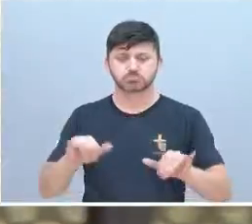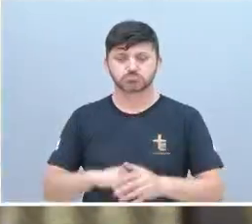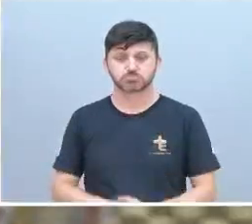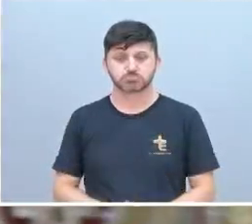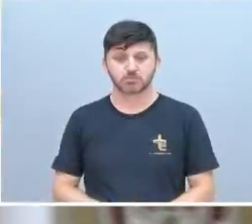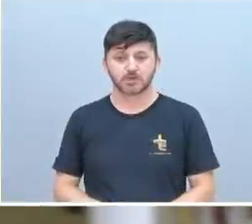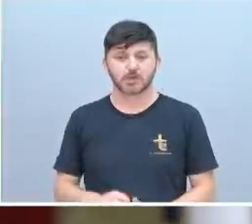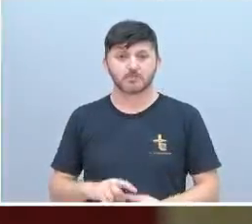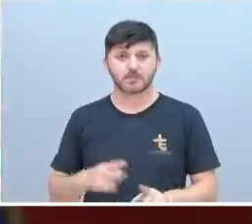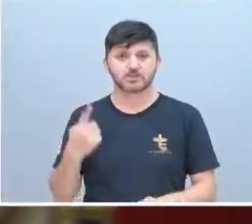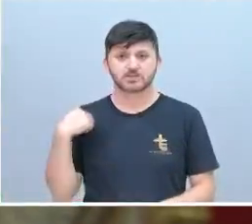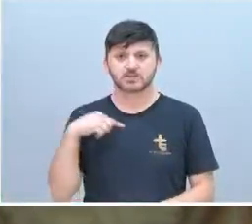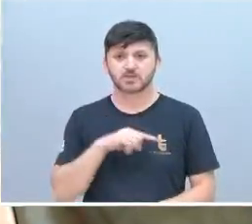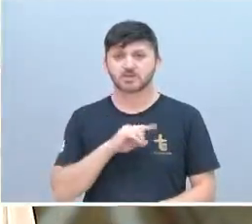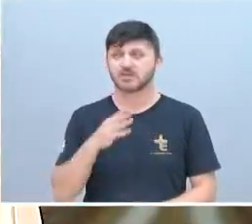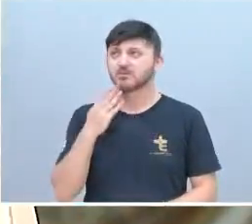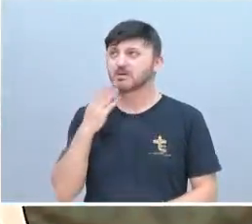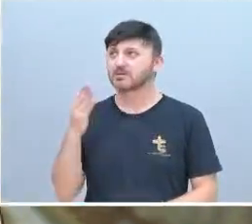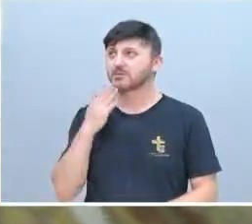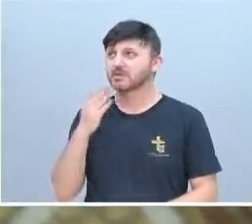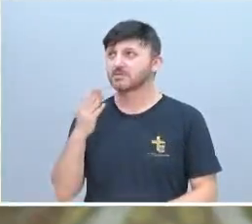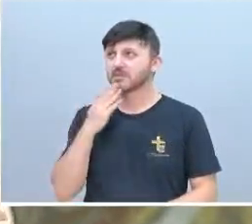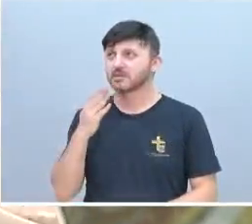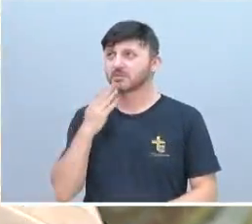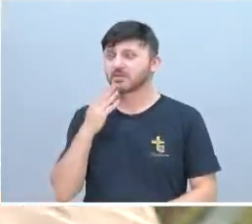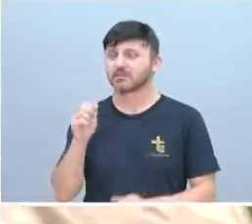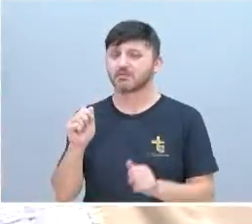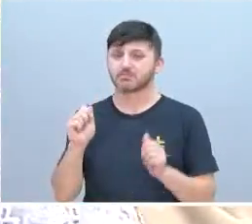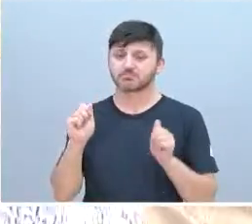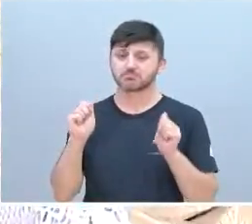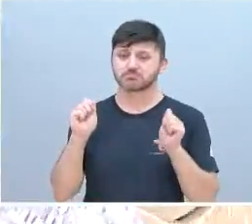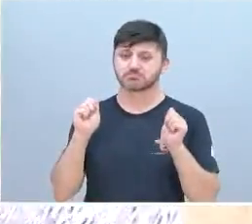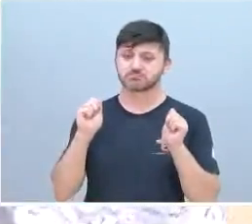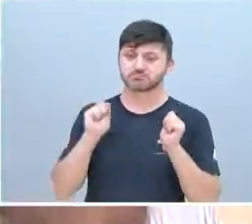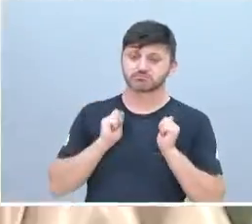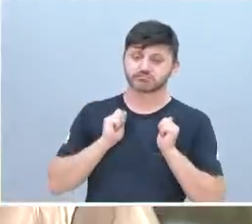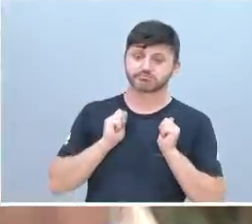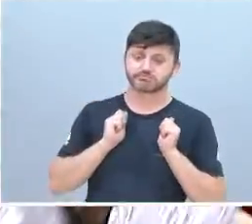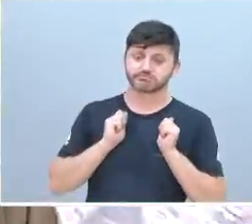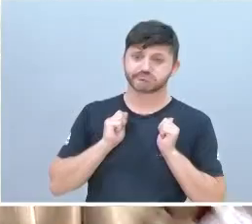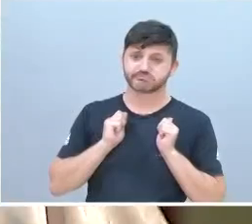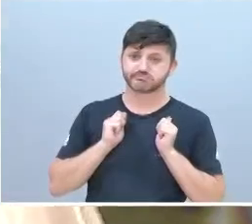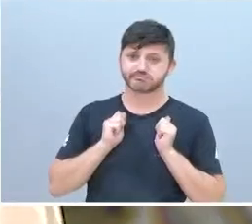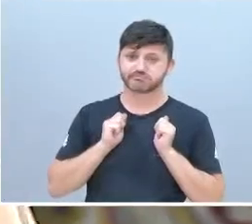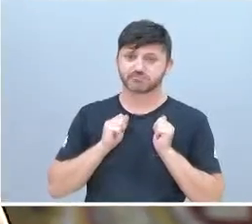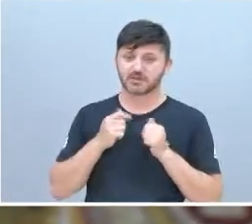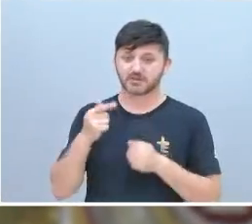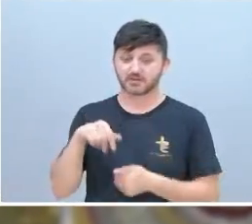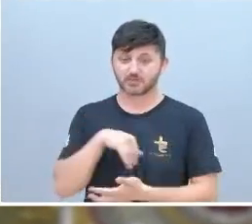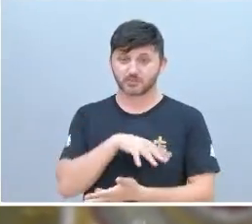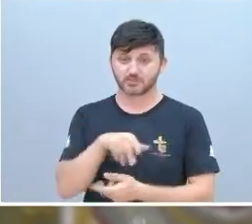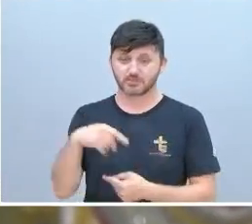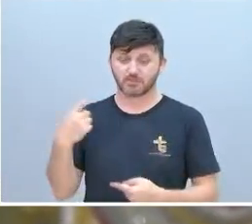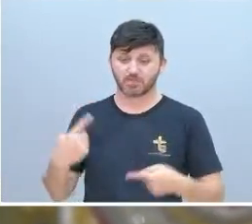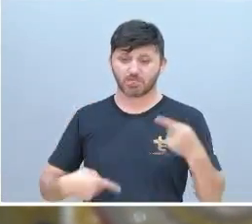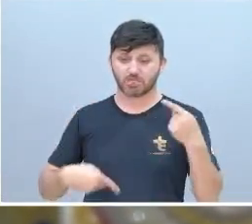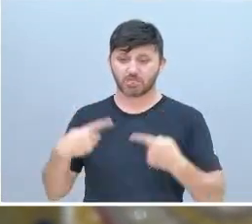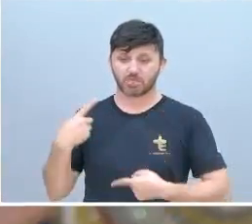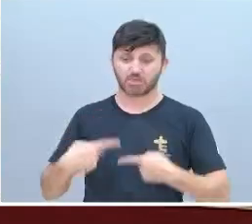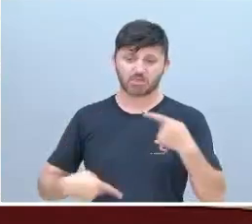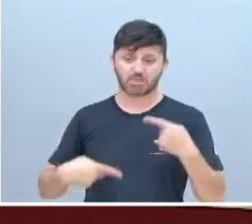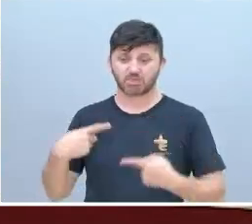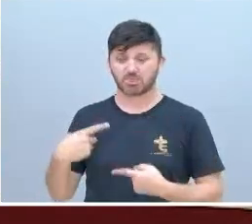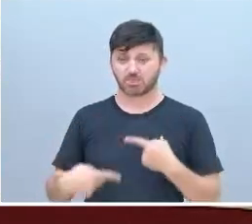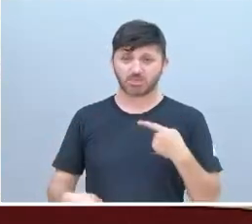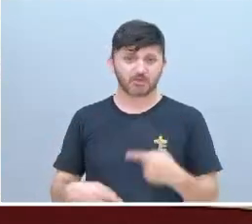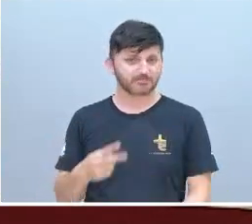Nós não podemos pensar em ser batizado e cristãos pelos nossos discursos inflamados,